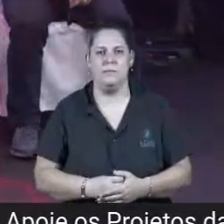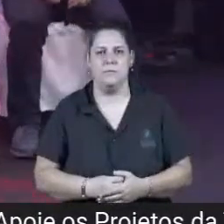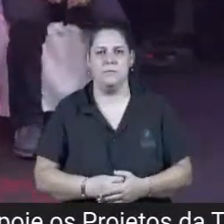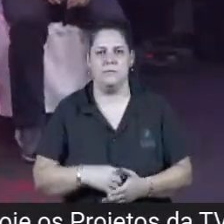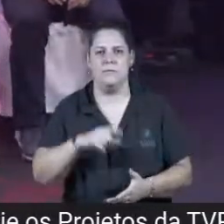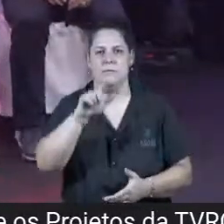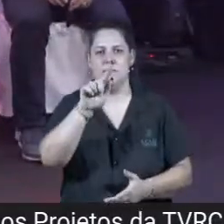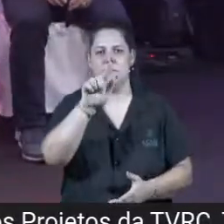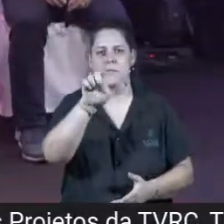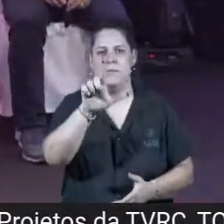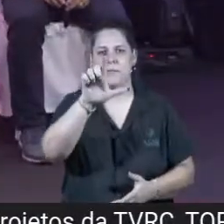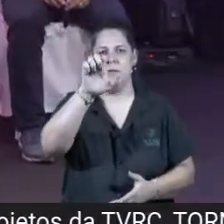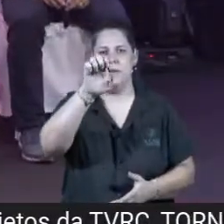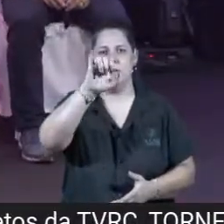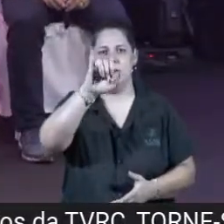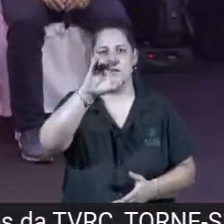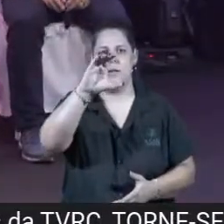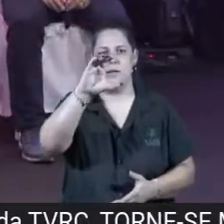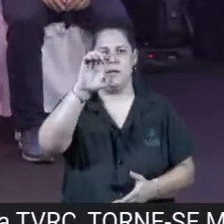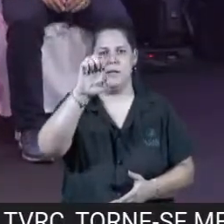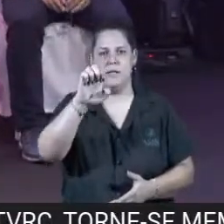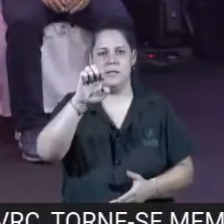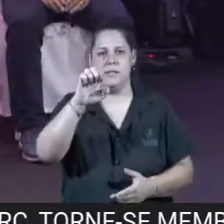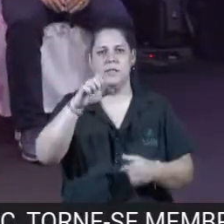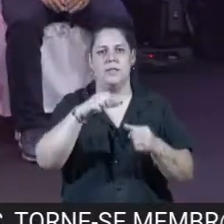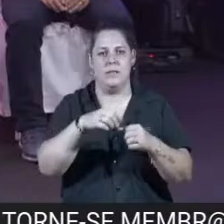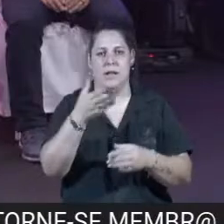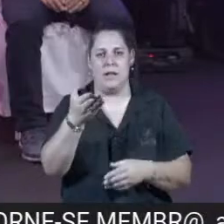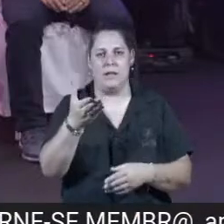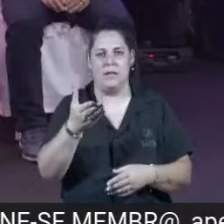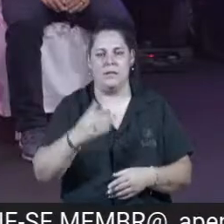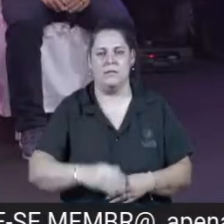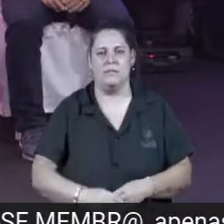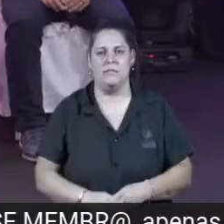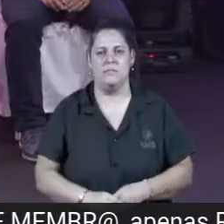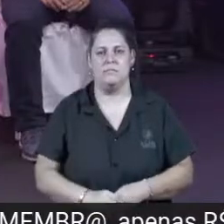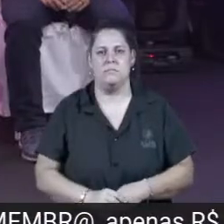Gleisi está aí? Quem está na sala?